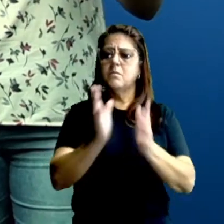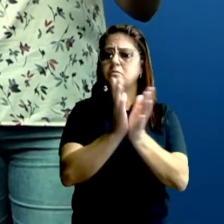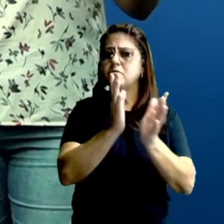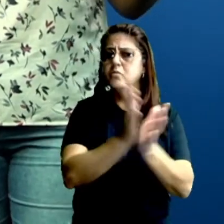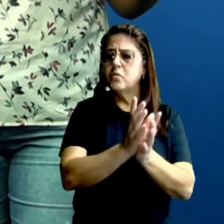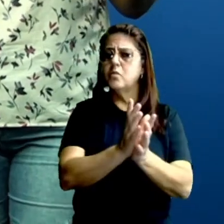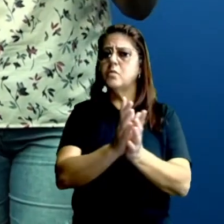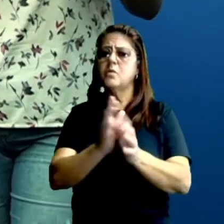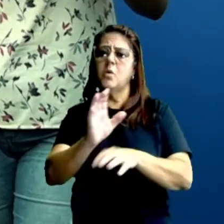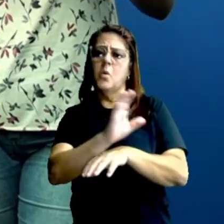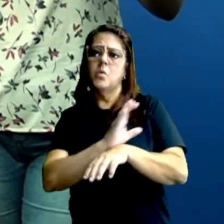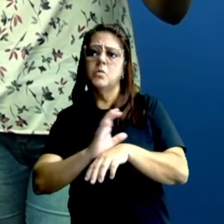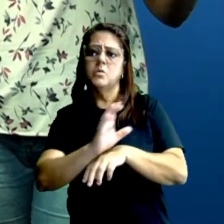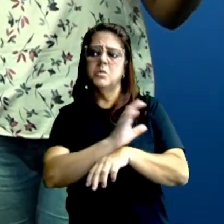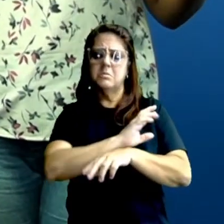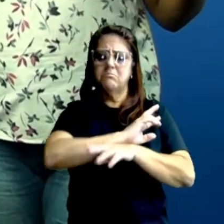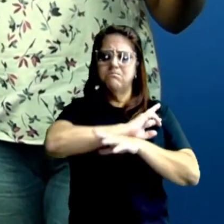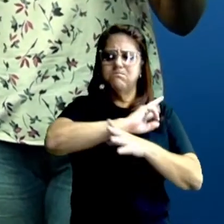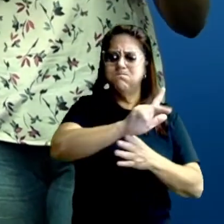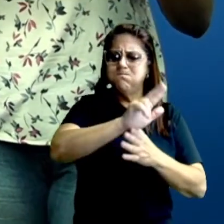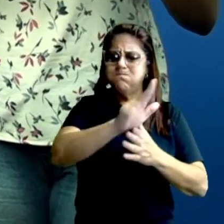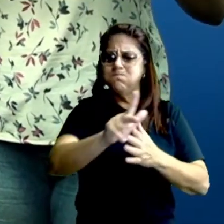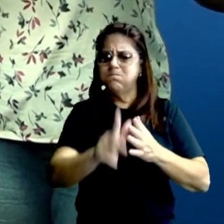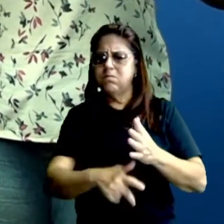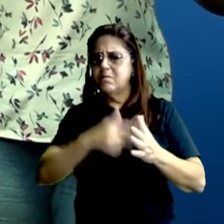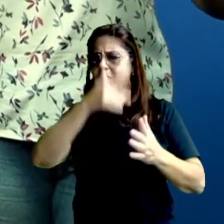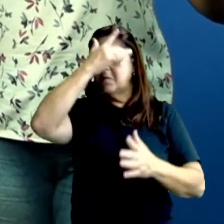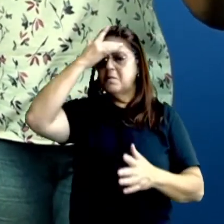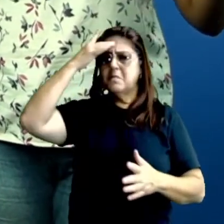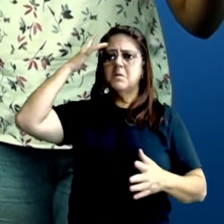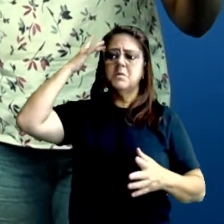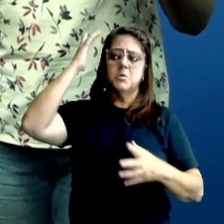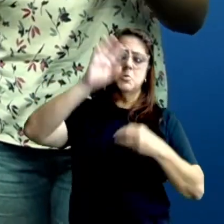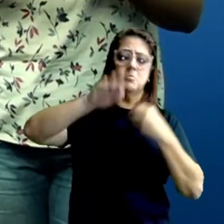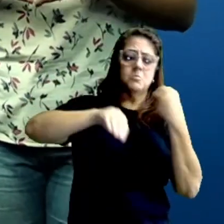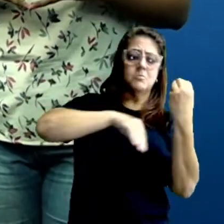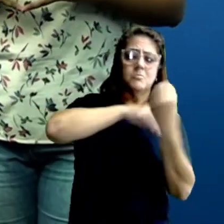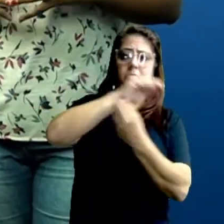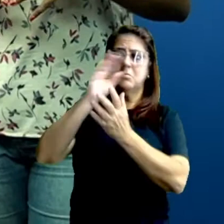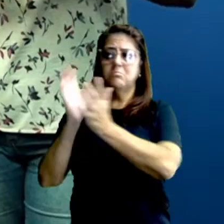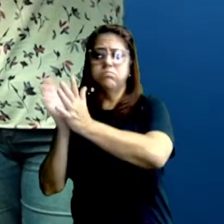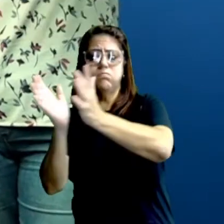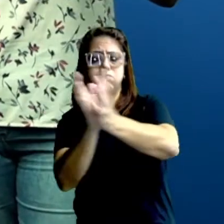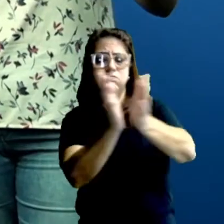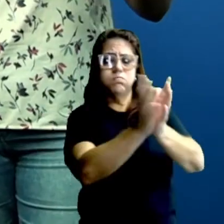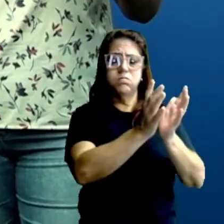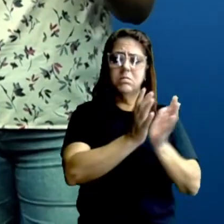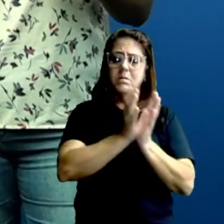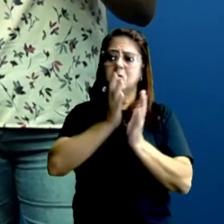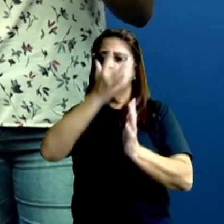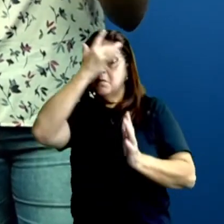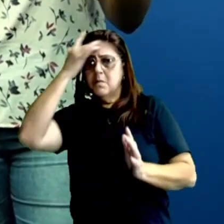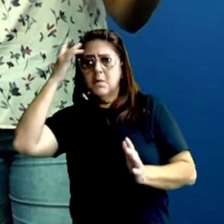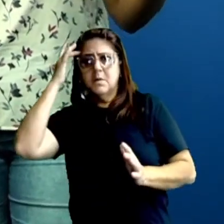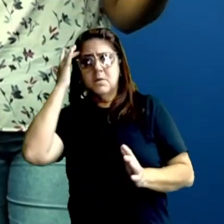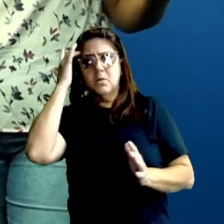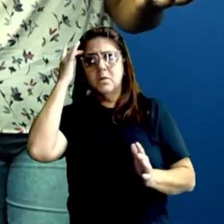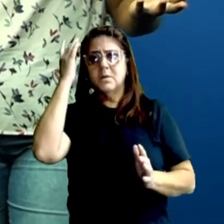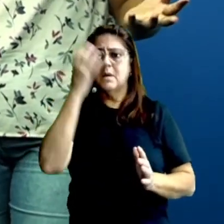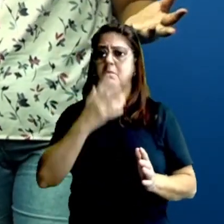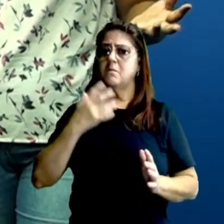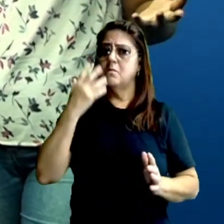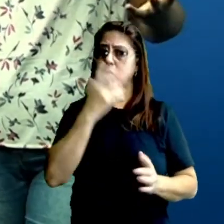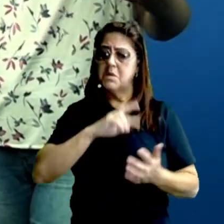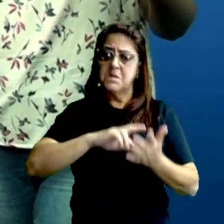formado pela constituição de várias etnias dessa desses diversos grupos étnicos e essa composição não